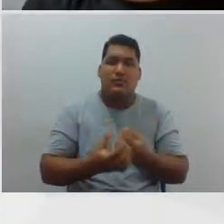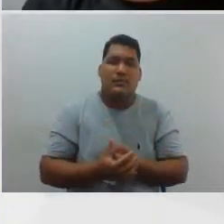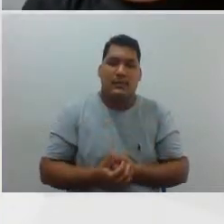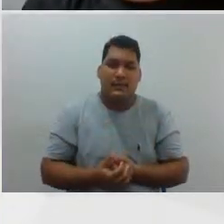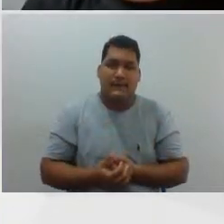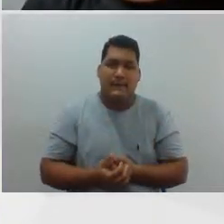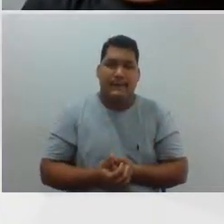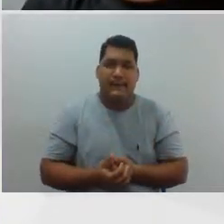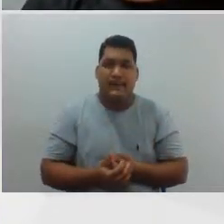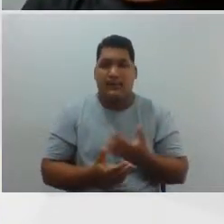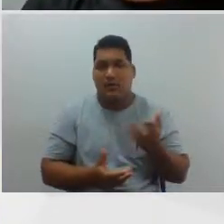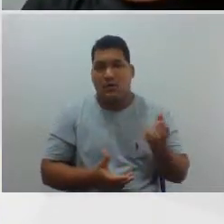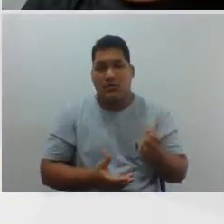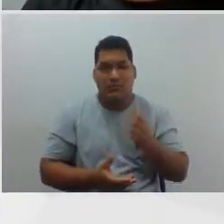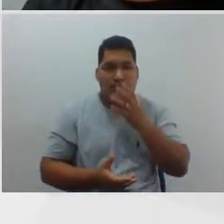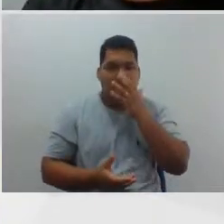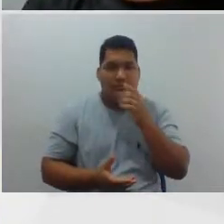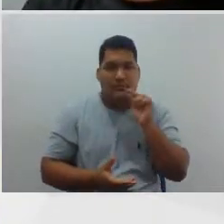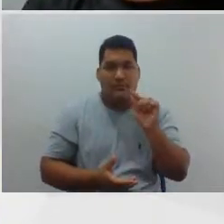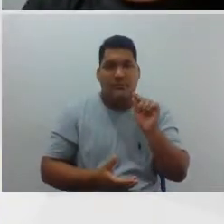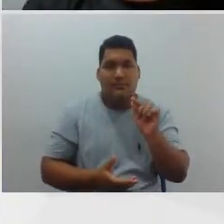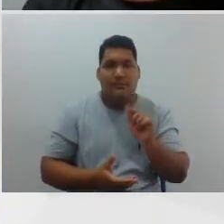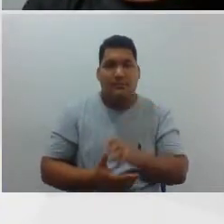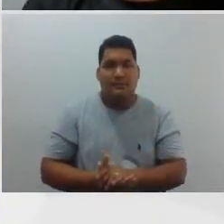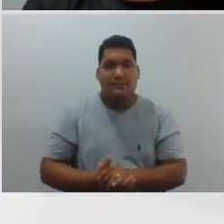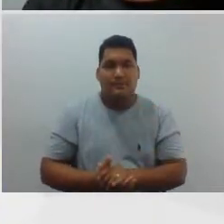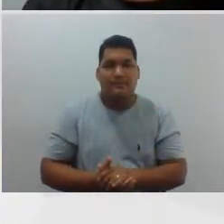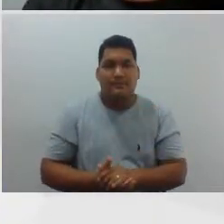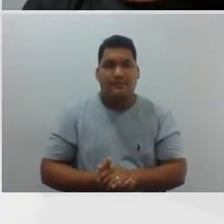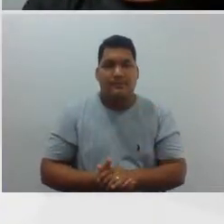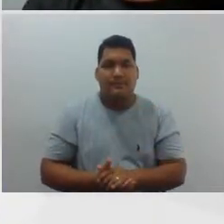É interessante que a grande